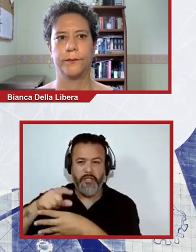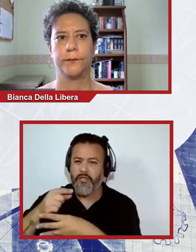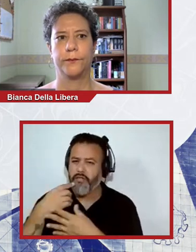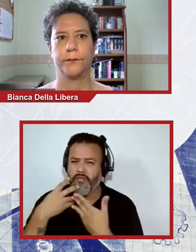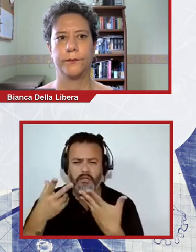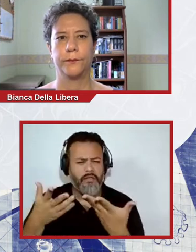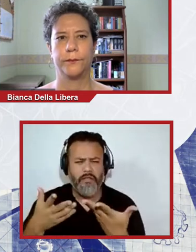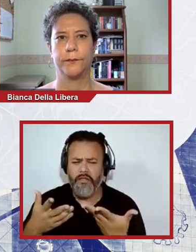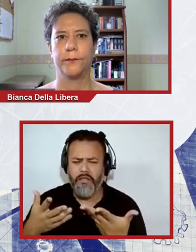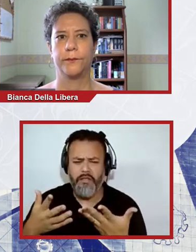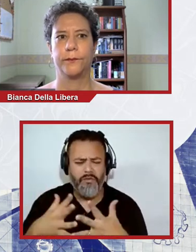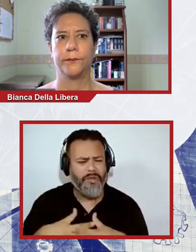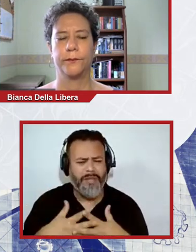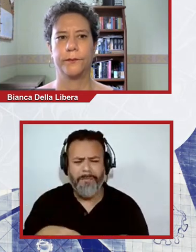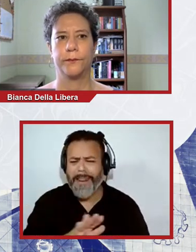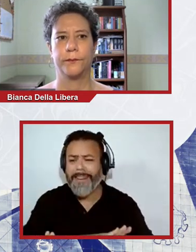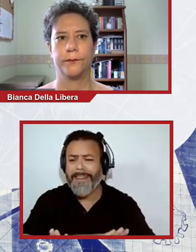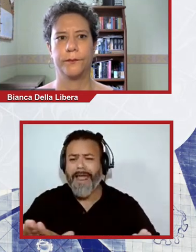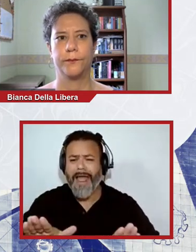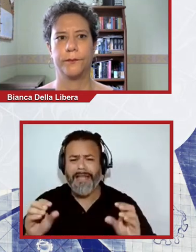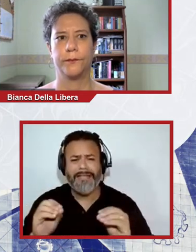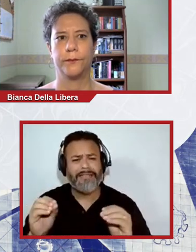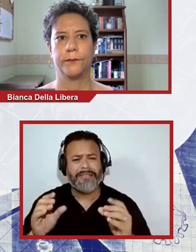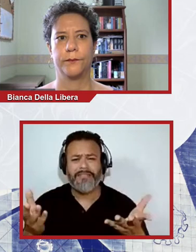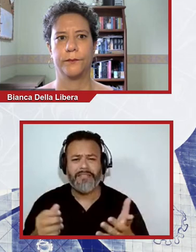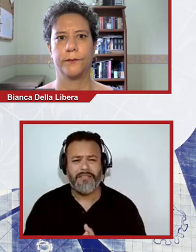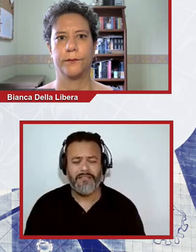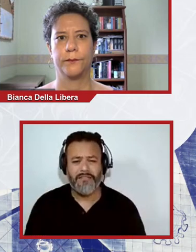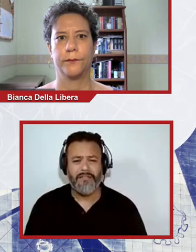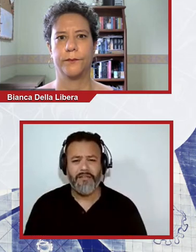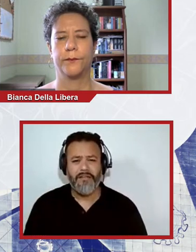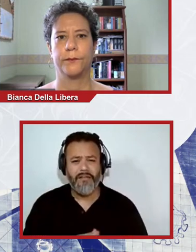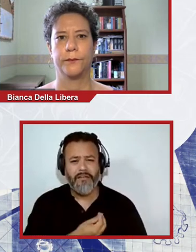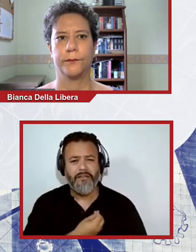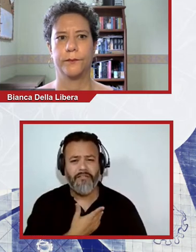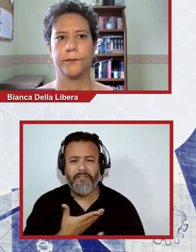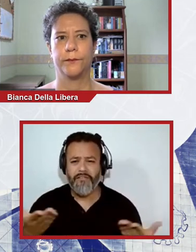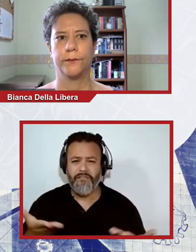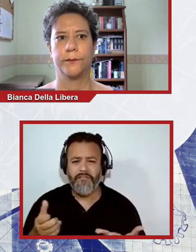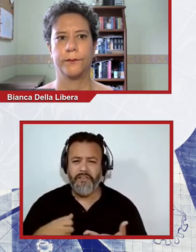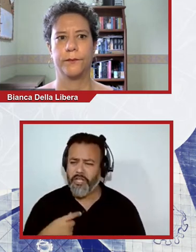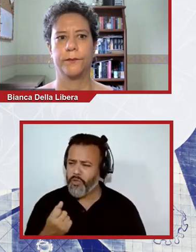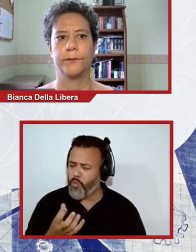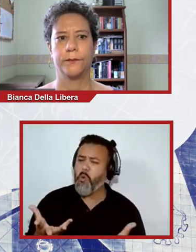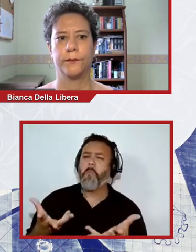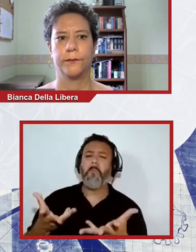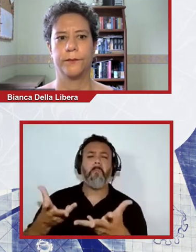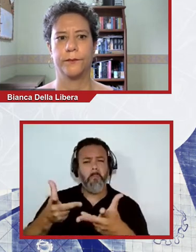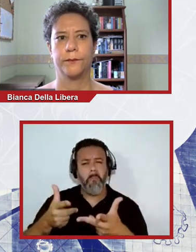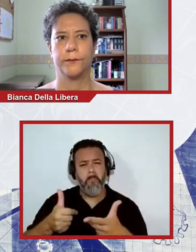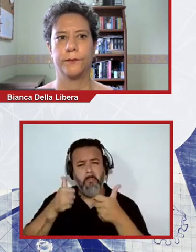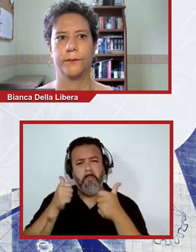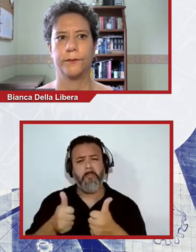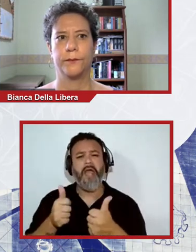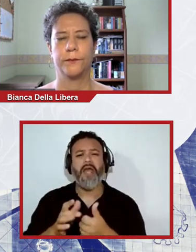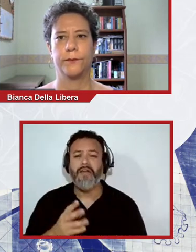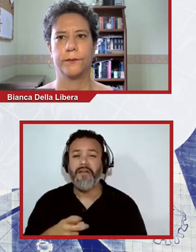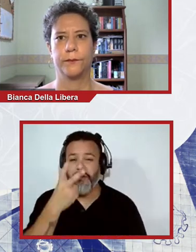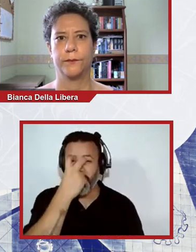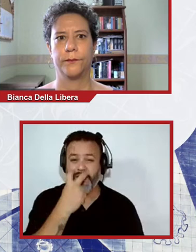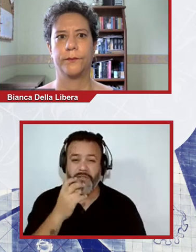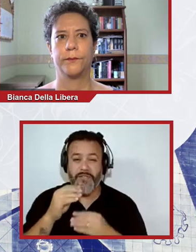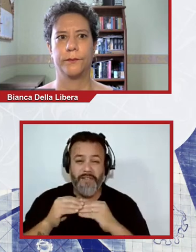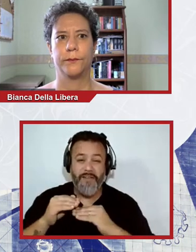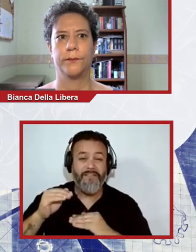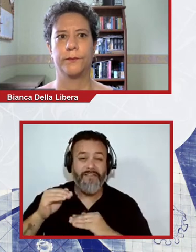gente está vivendo esse momento mágico para todas as deficiências, mas com certeza os cegos tiveram um ganho muito maior do que todas